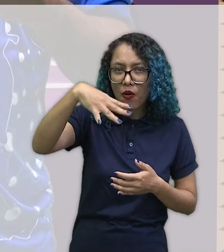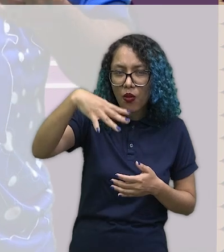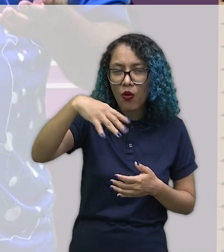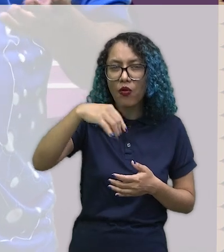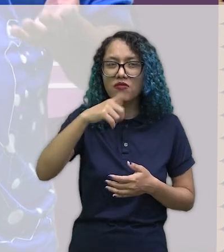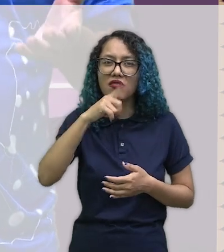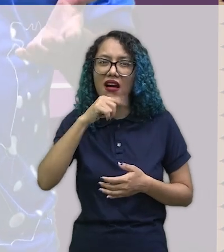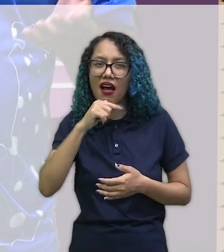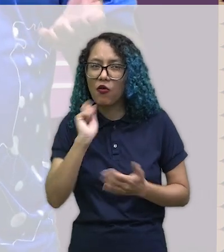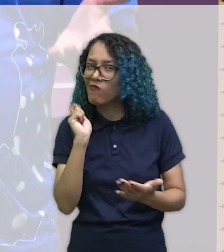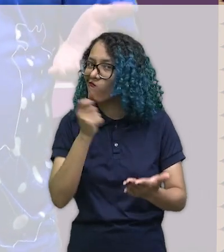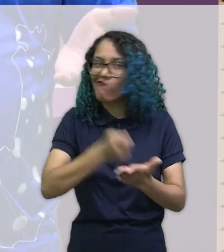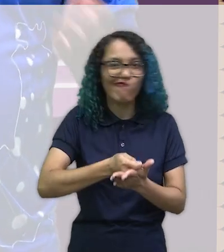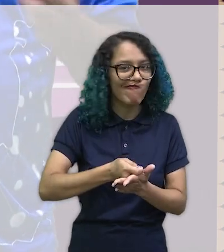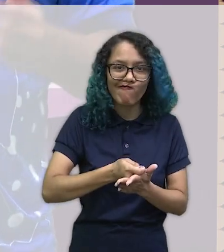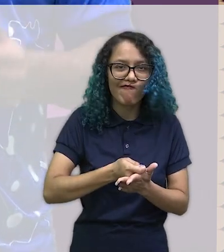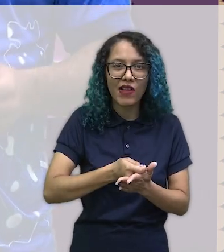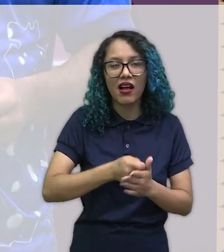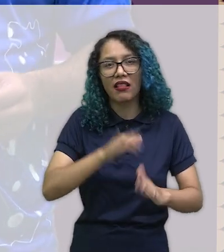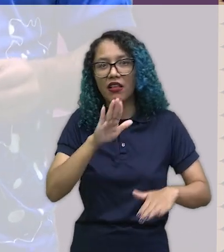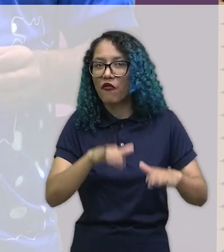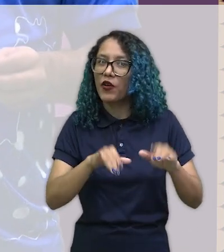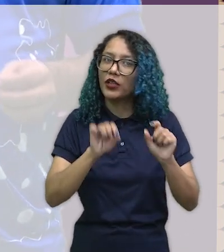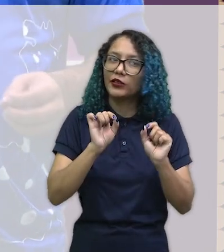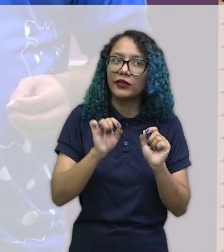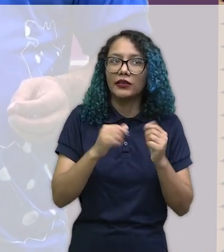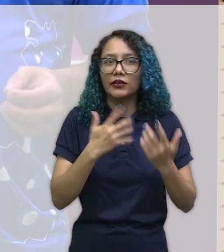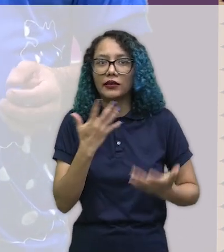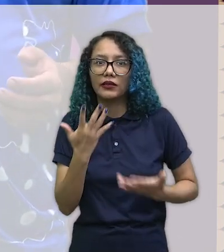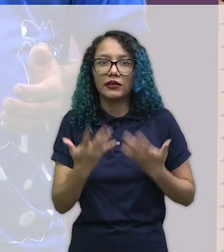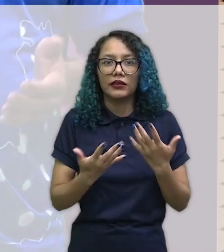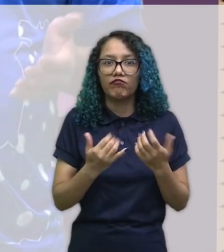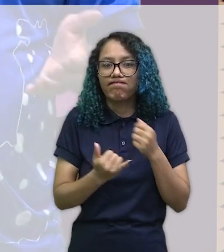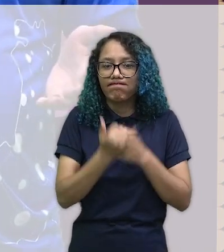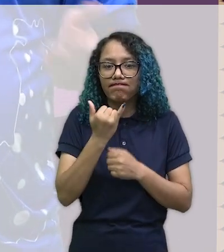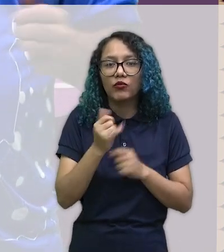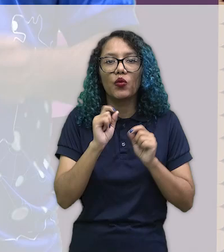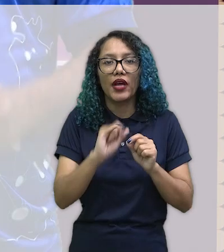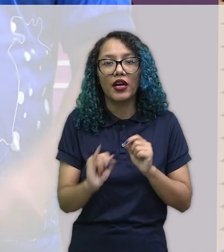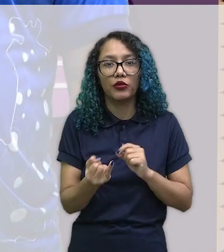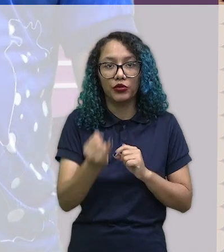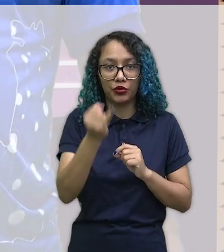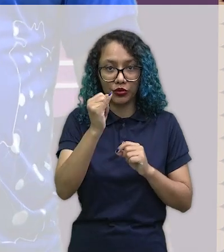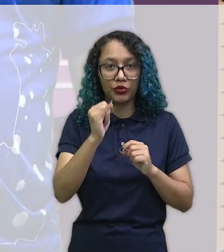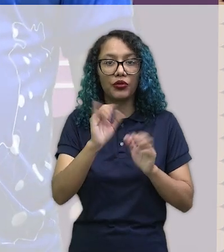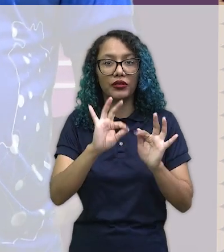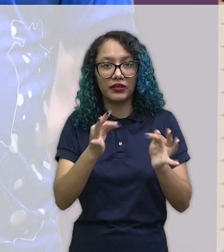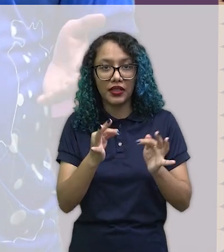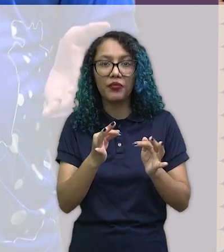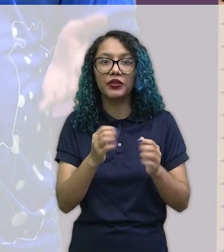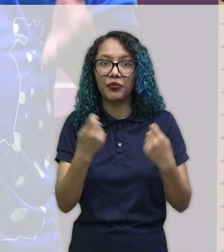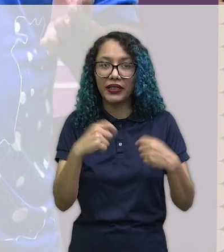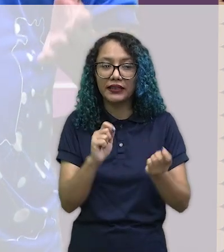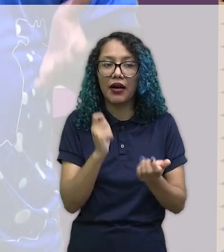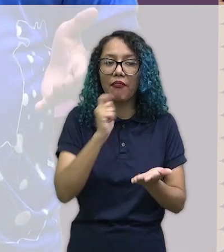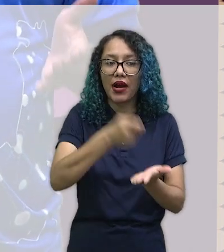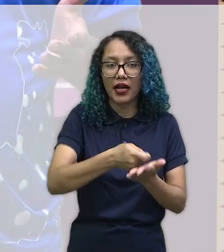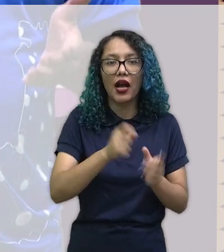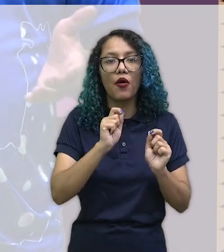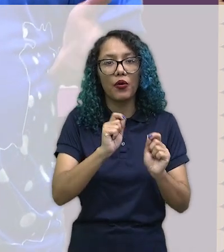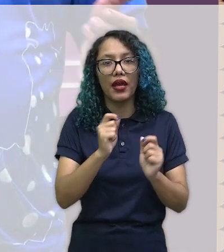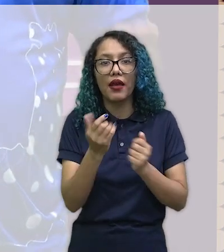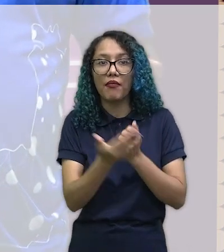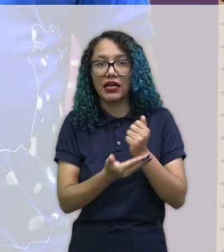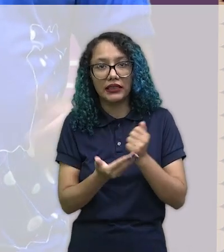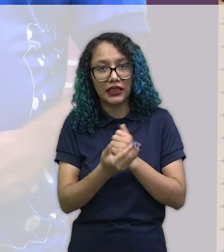por algum imprevisto que aconteceu contigo, os juros cobrados ali serão em relação, né, serão em cima